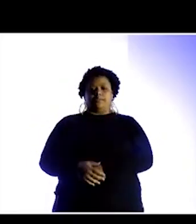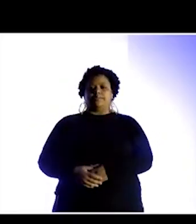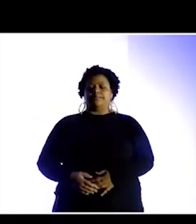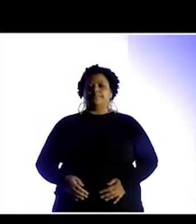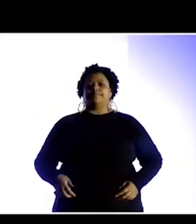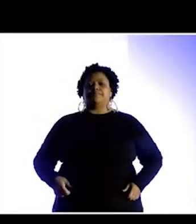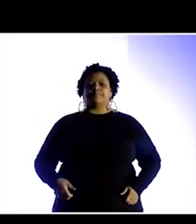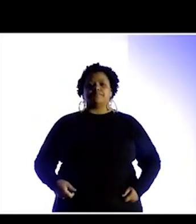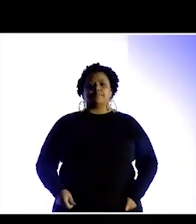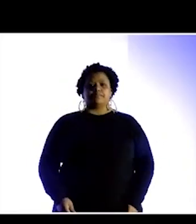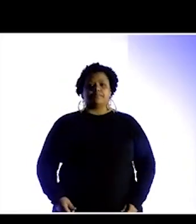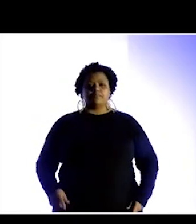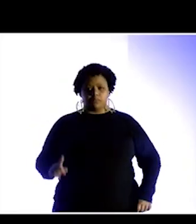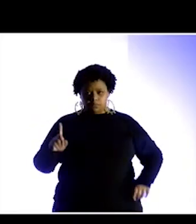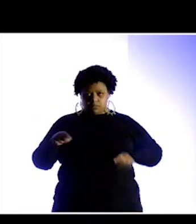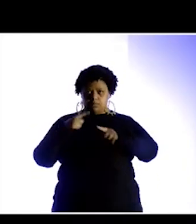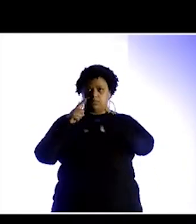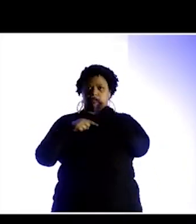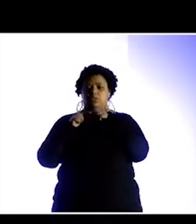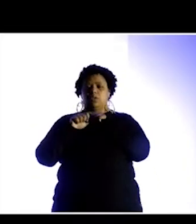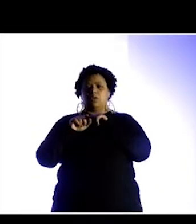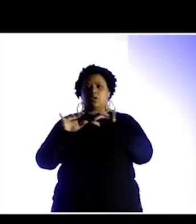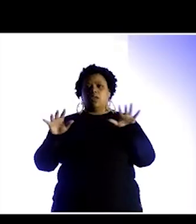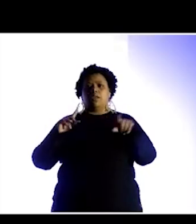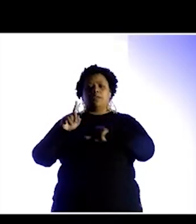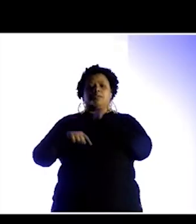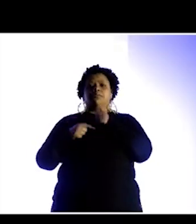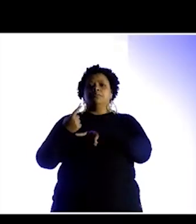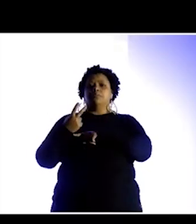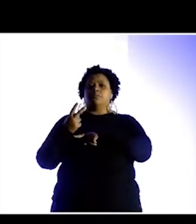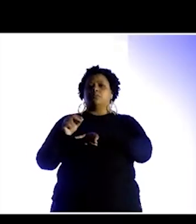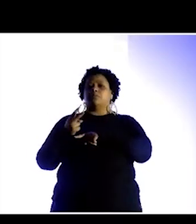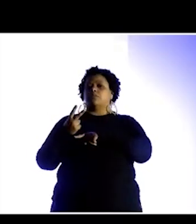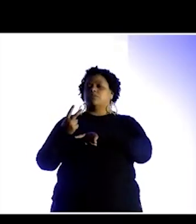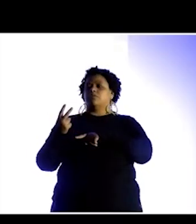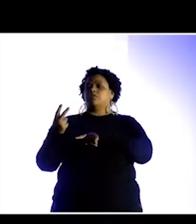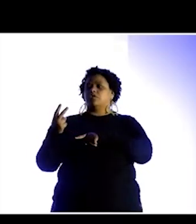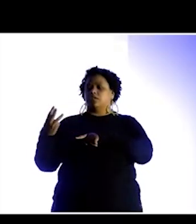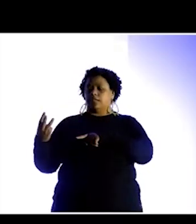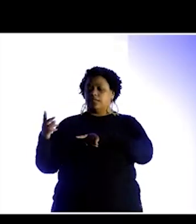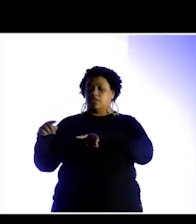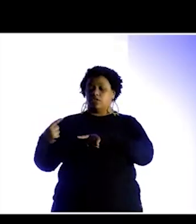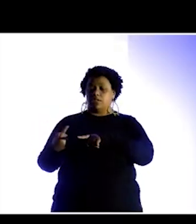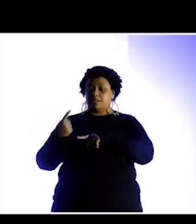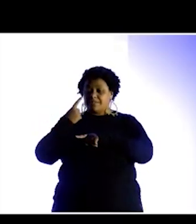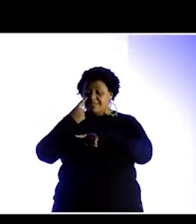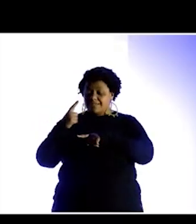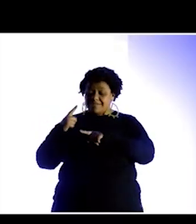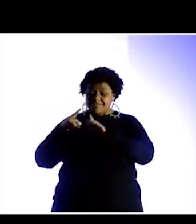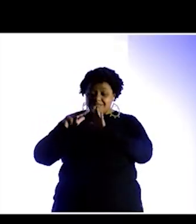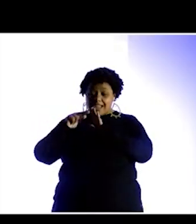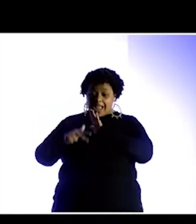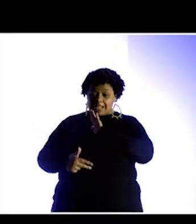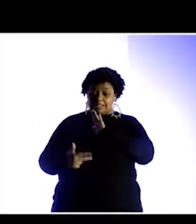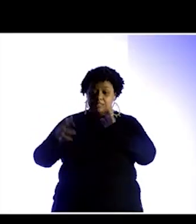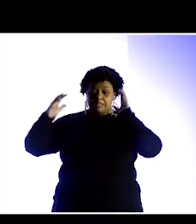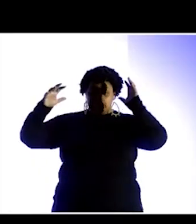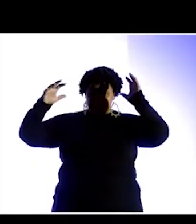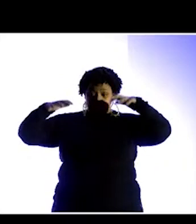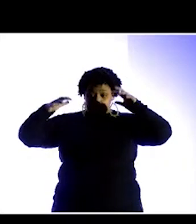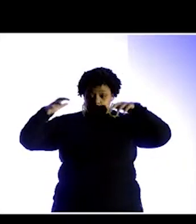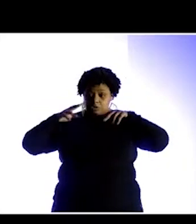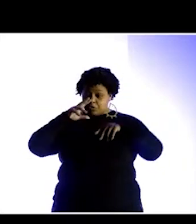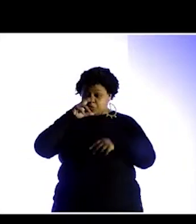se perpetuando, né, até meados de 2020, final de 2023, onde a gente já teve uma chuva, uma precipitação muito